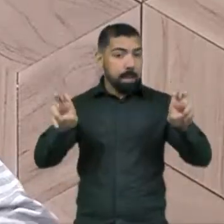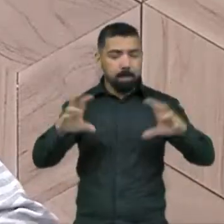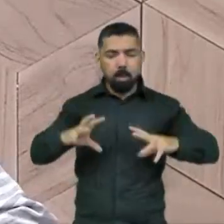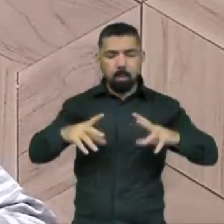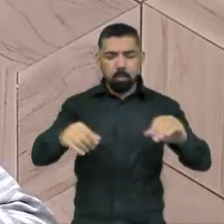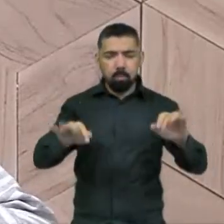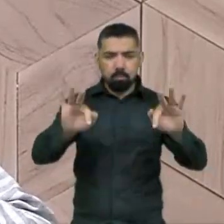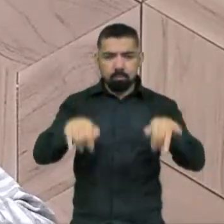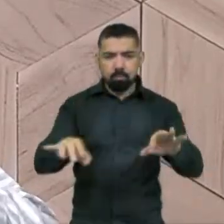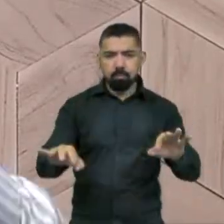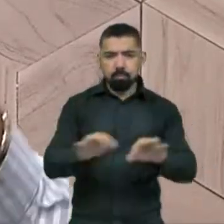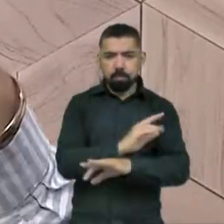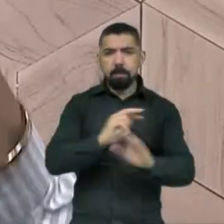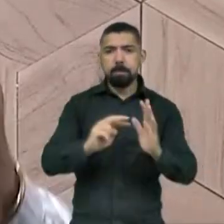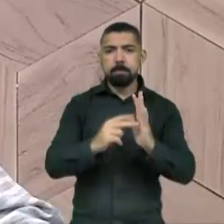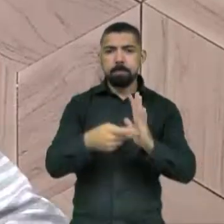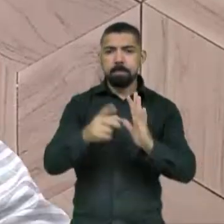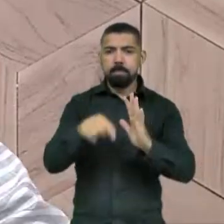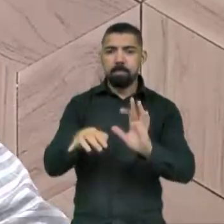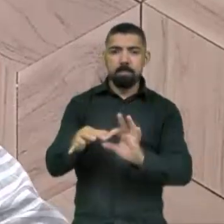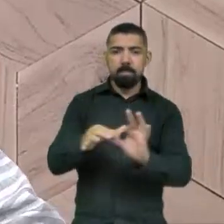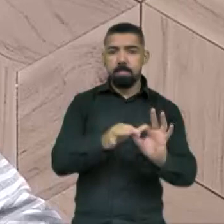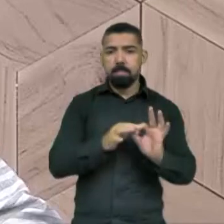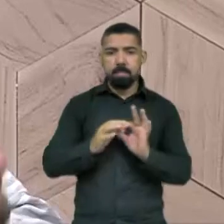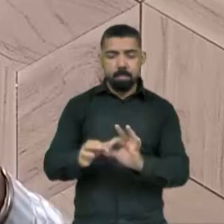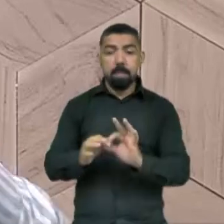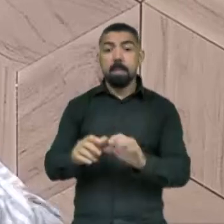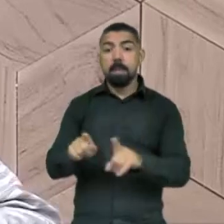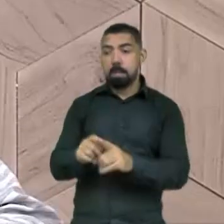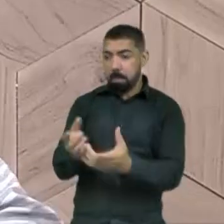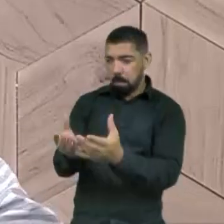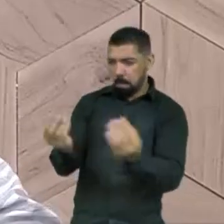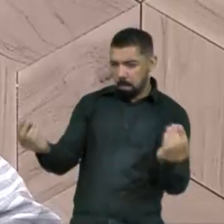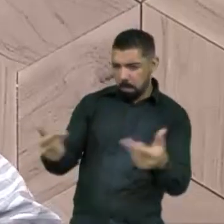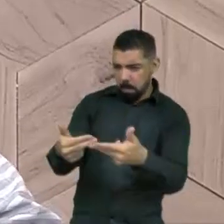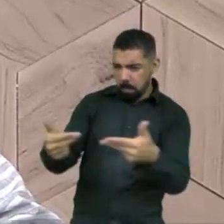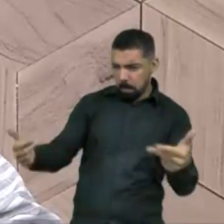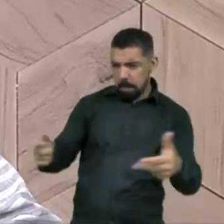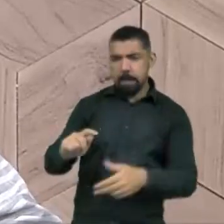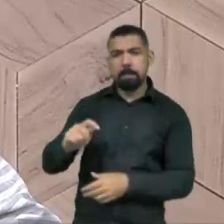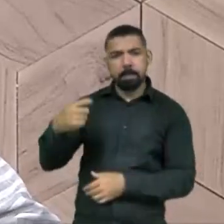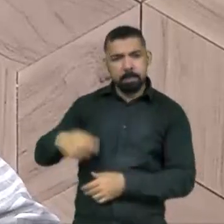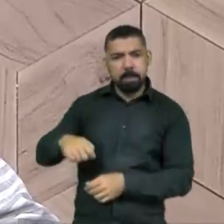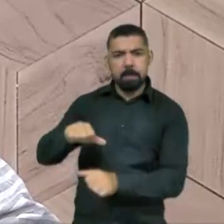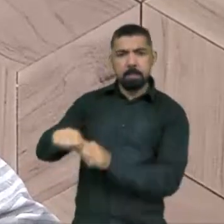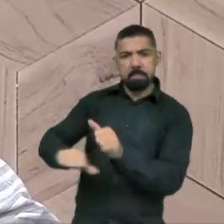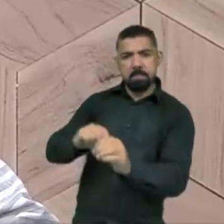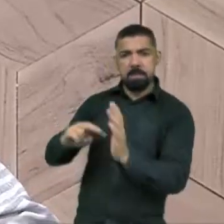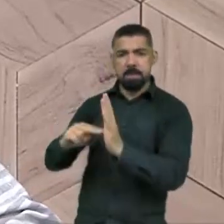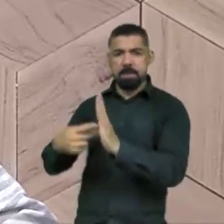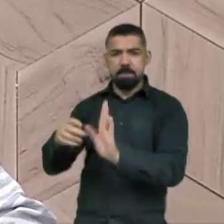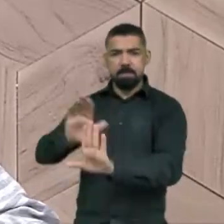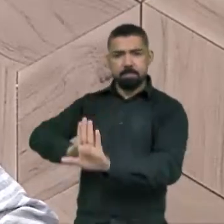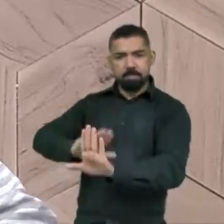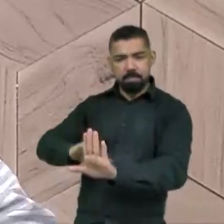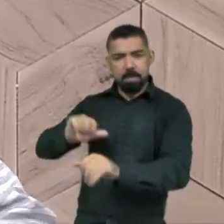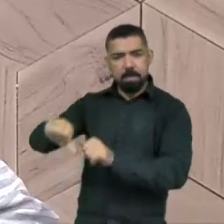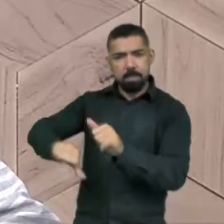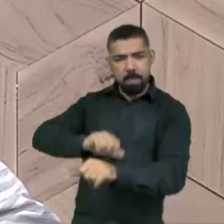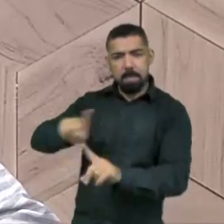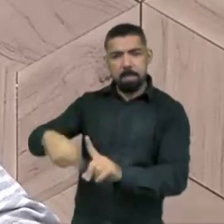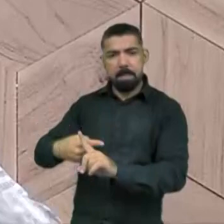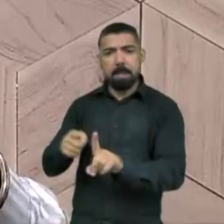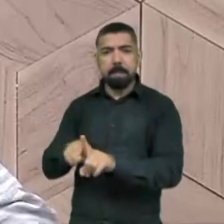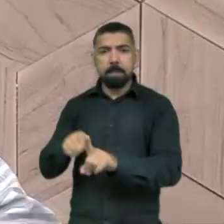do grupo, da perspectiva de ressignificar inúmeras coisas, ressignificar o que a gente passou nesse contexto pandêmico e superar cada